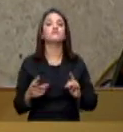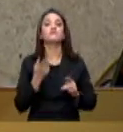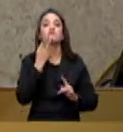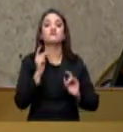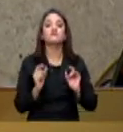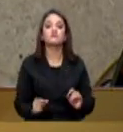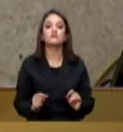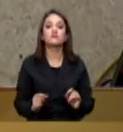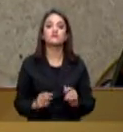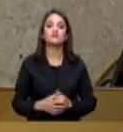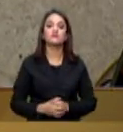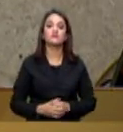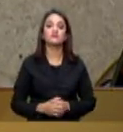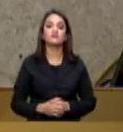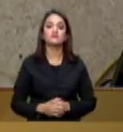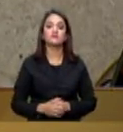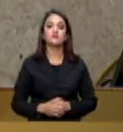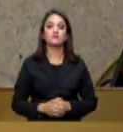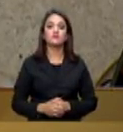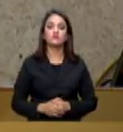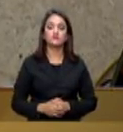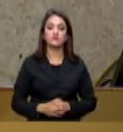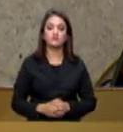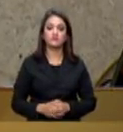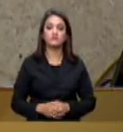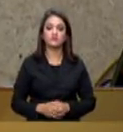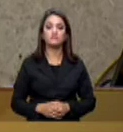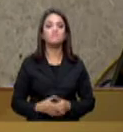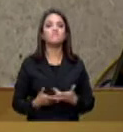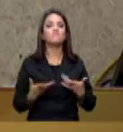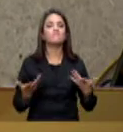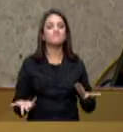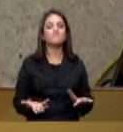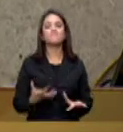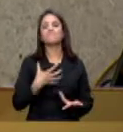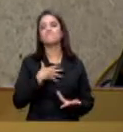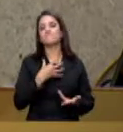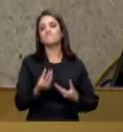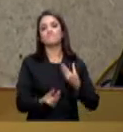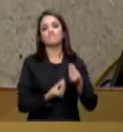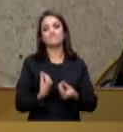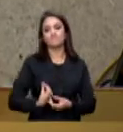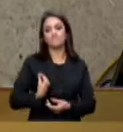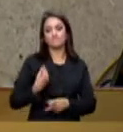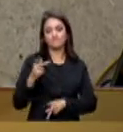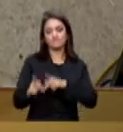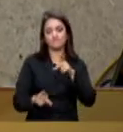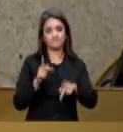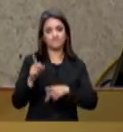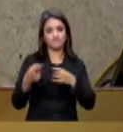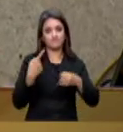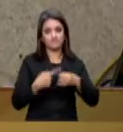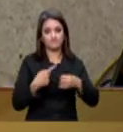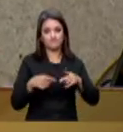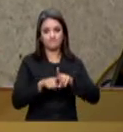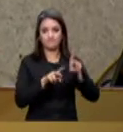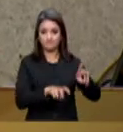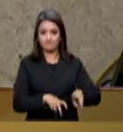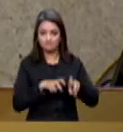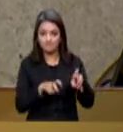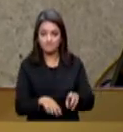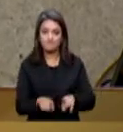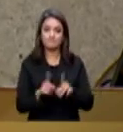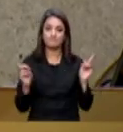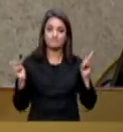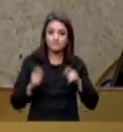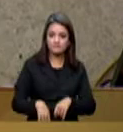estado de rigidez em que vive a população urbana e rural, tanto no que se refere à sua capacidade de